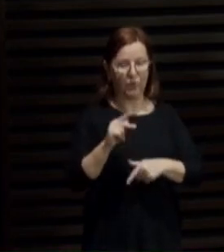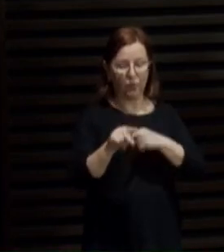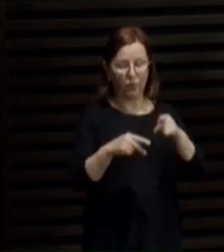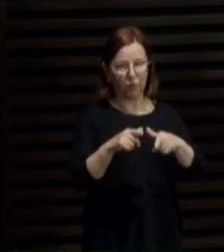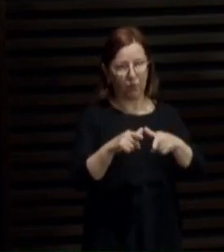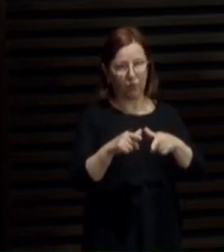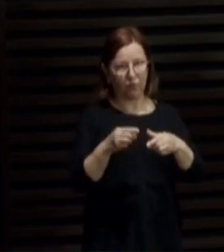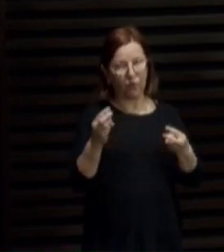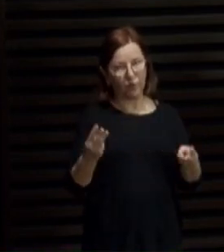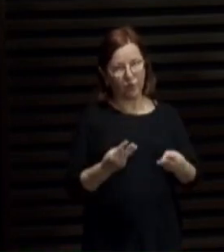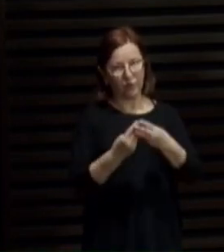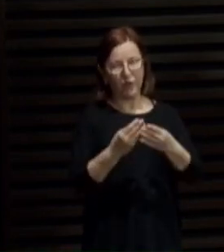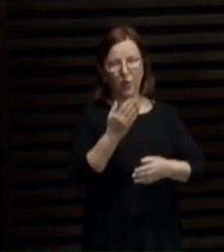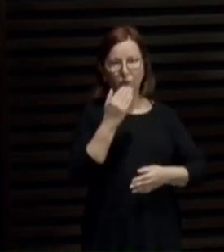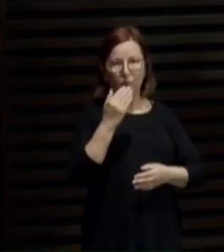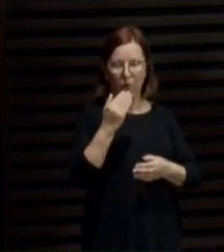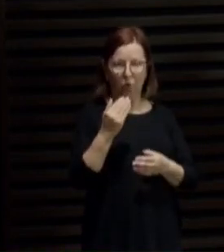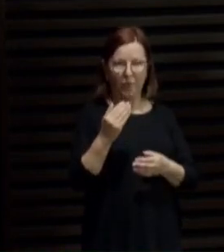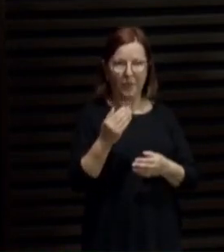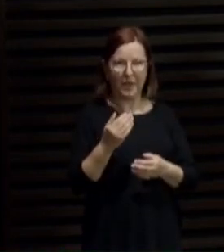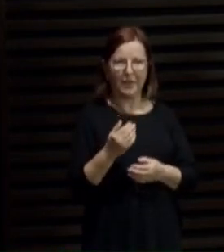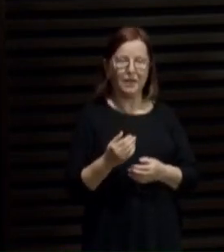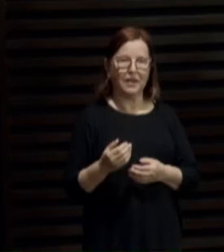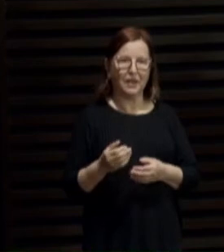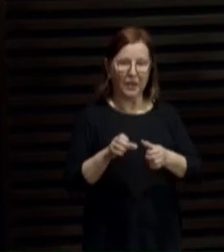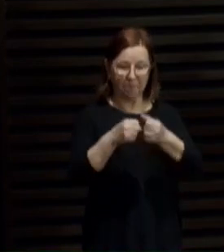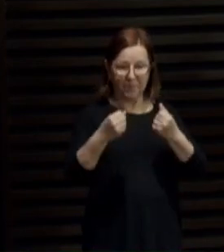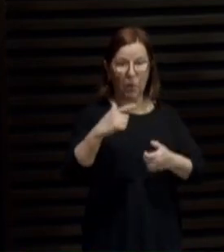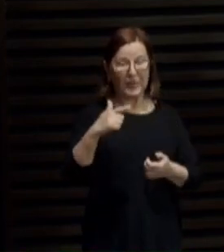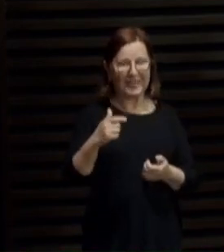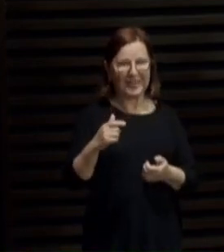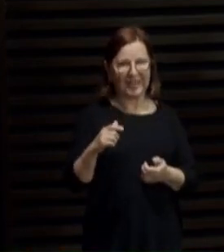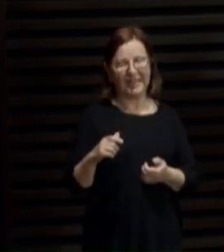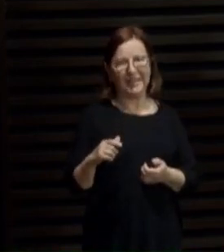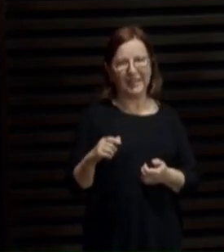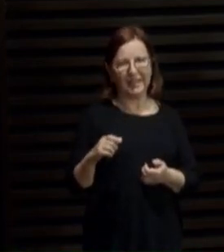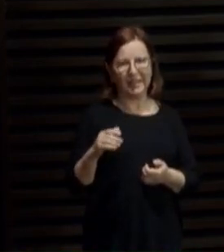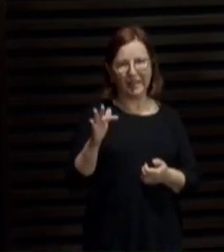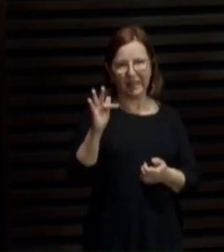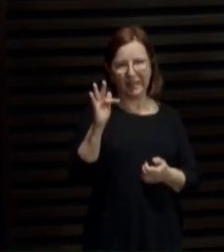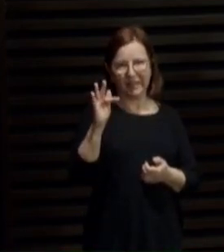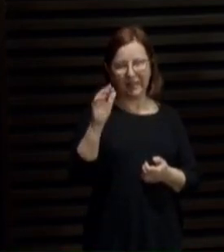levedo. E ele diz, um pouco de fermento, ele vai estragar a massa.